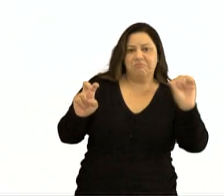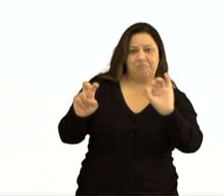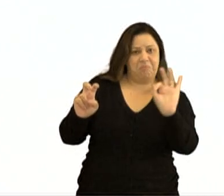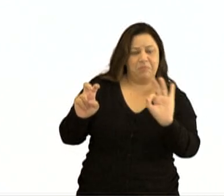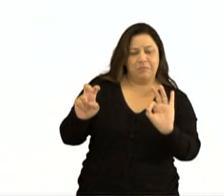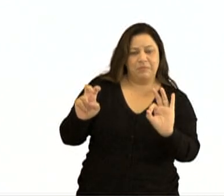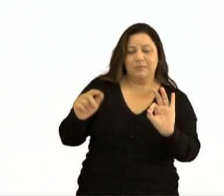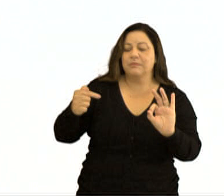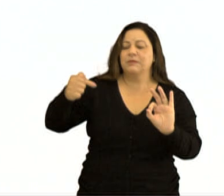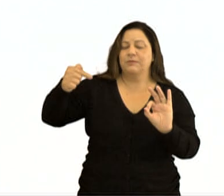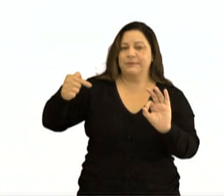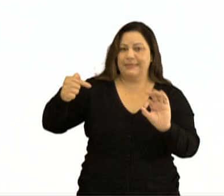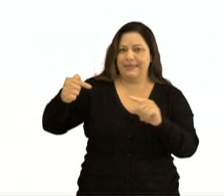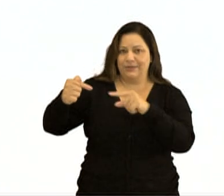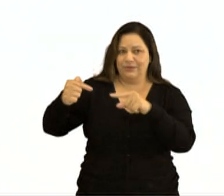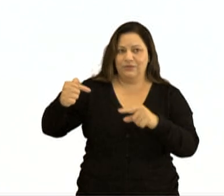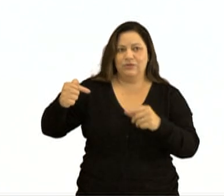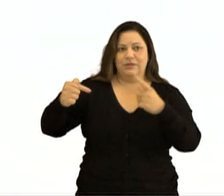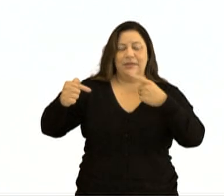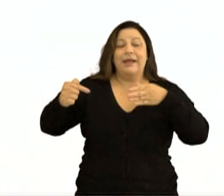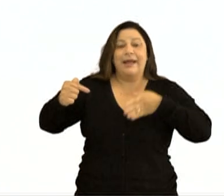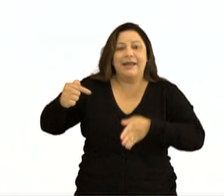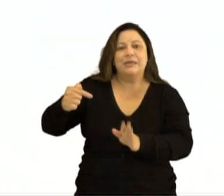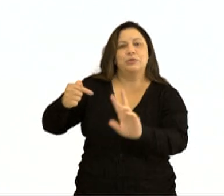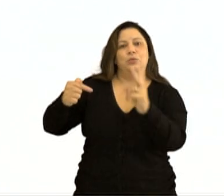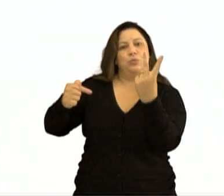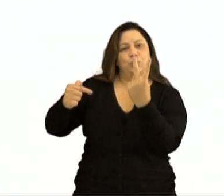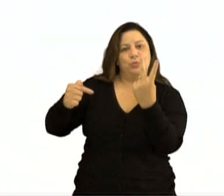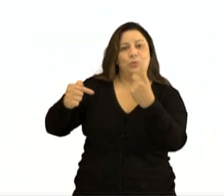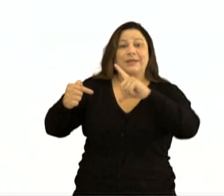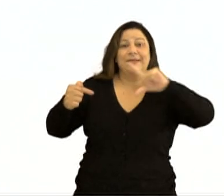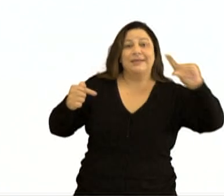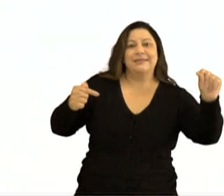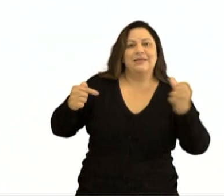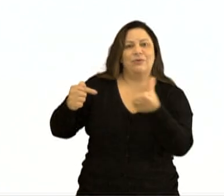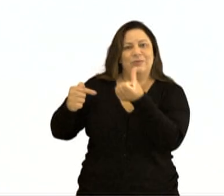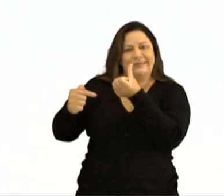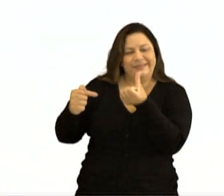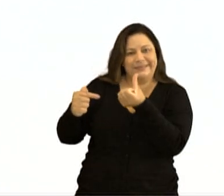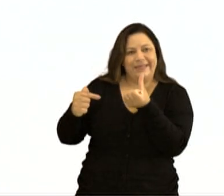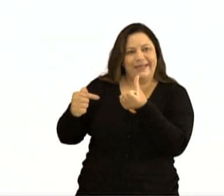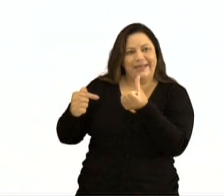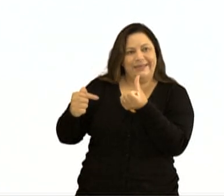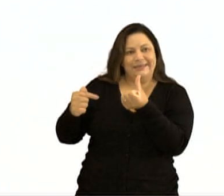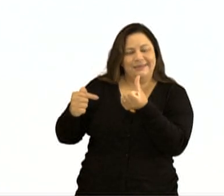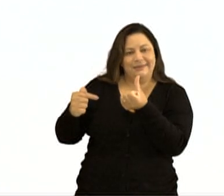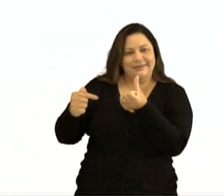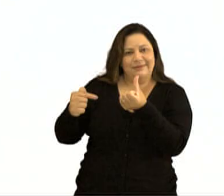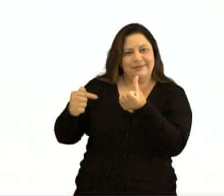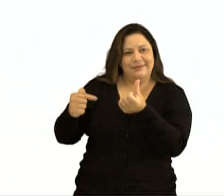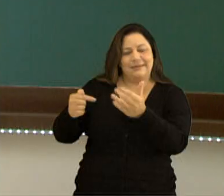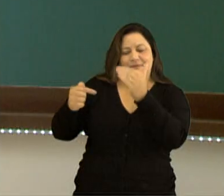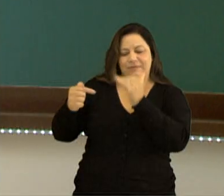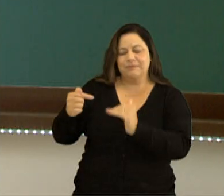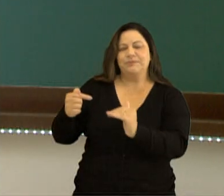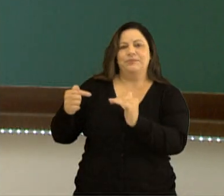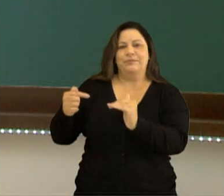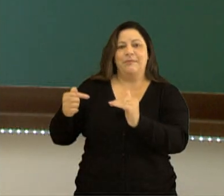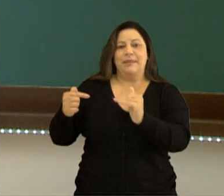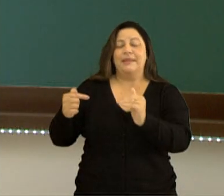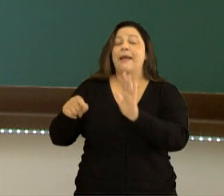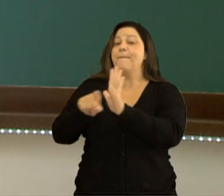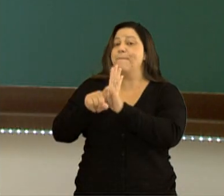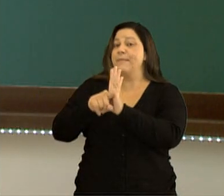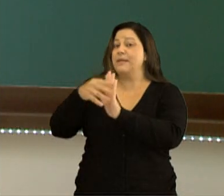ficou 7. Entrou 2 e saiu 6, então o saldo 4, diminuiu 4 aqui,